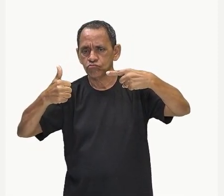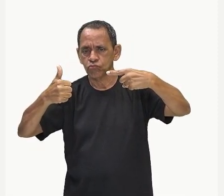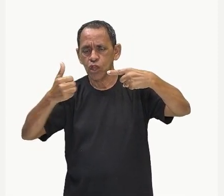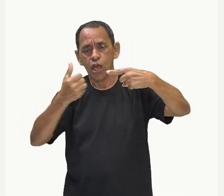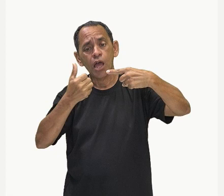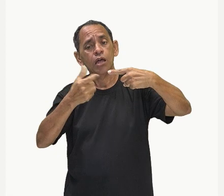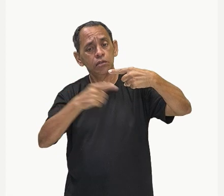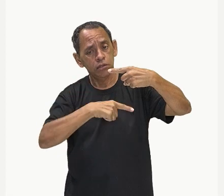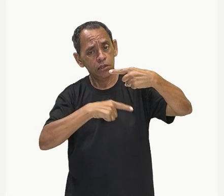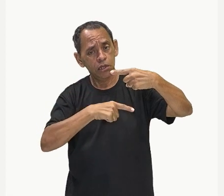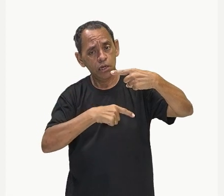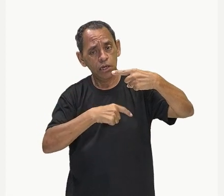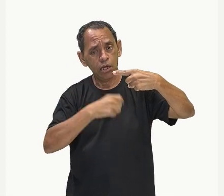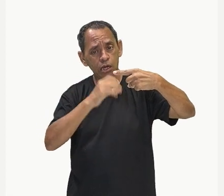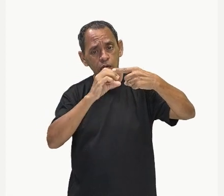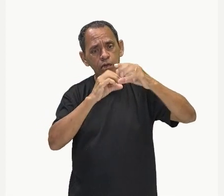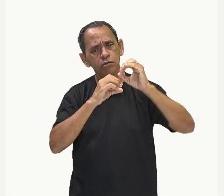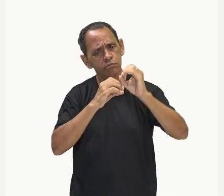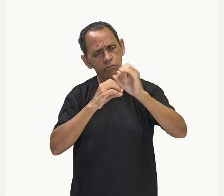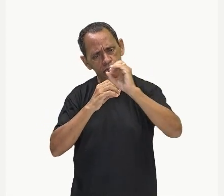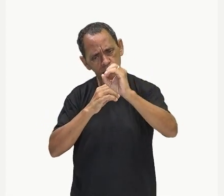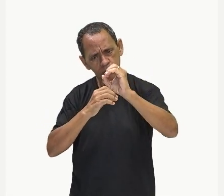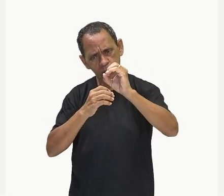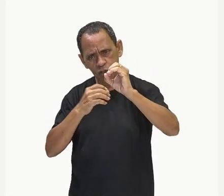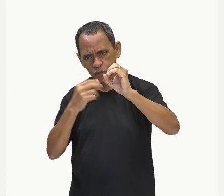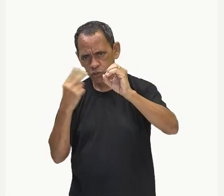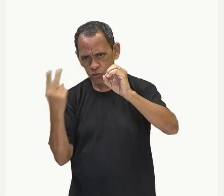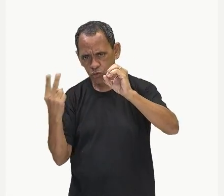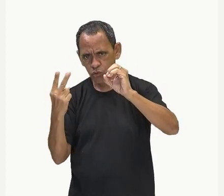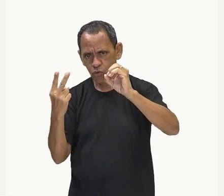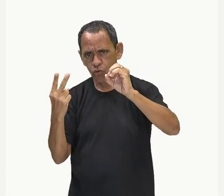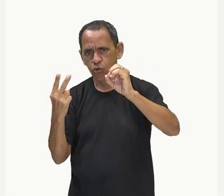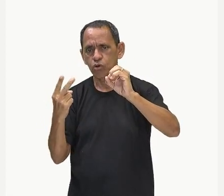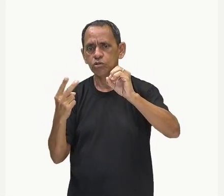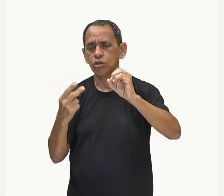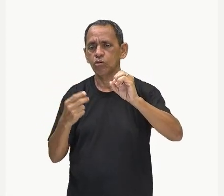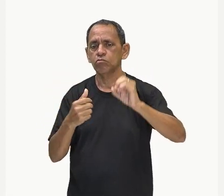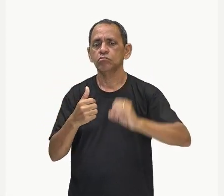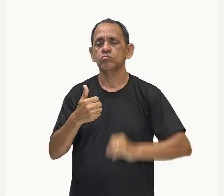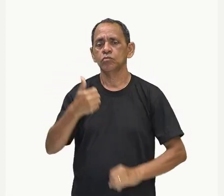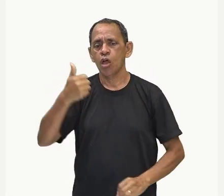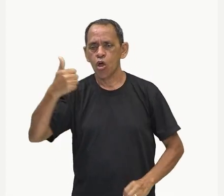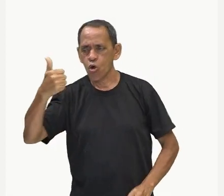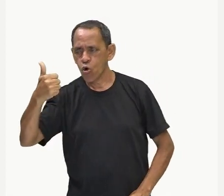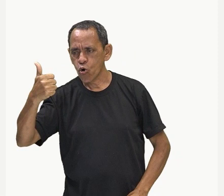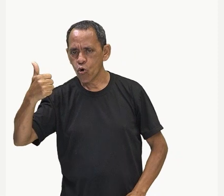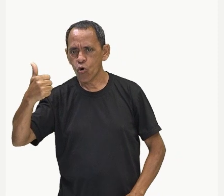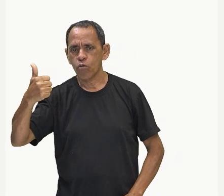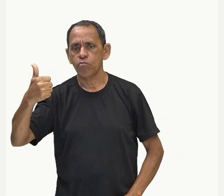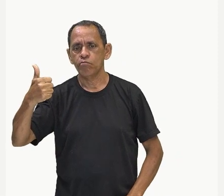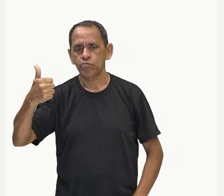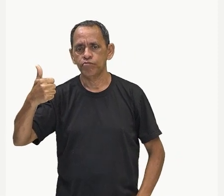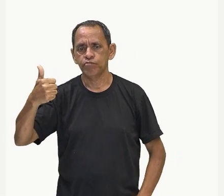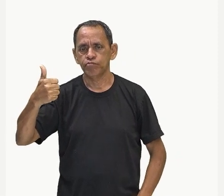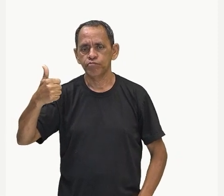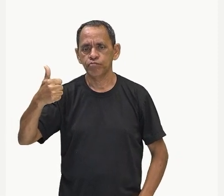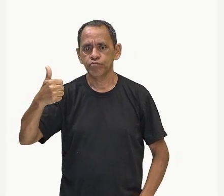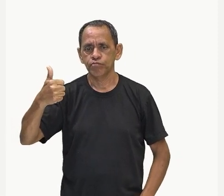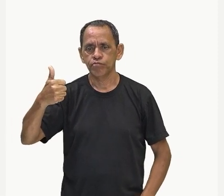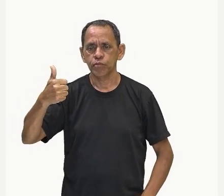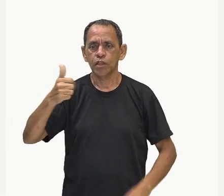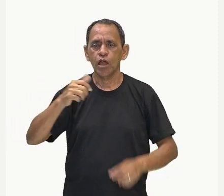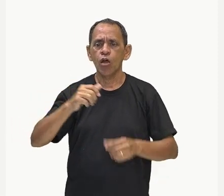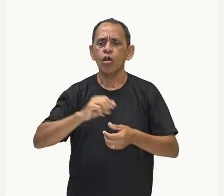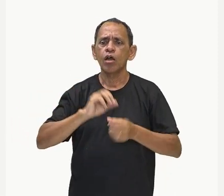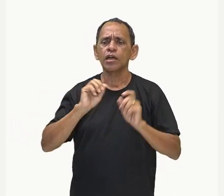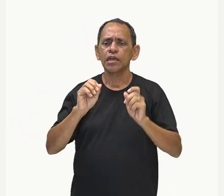zeros, significa que o meu número ele tem que ter 2 casas decimais depois da vírgula. Fiz